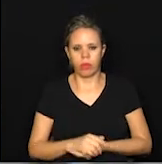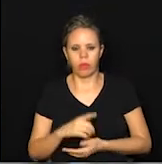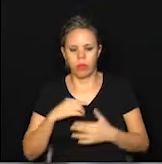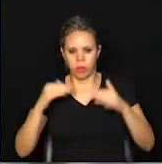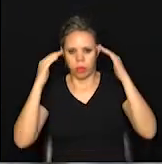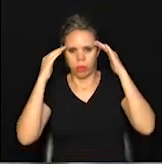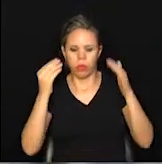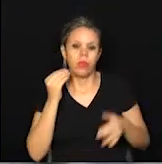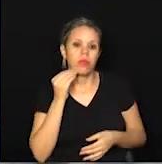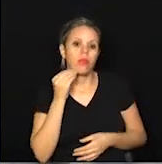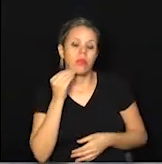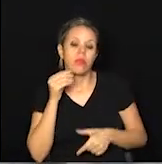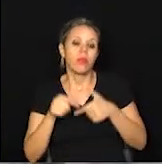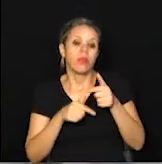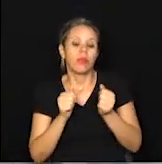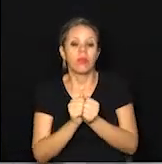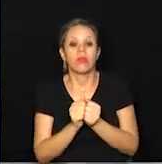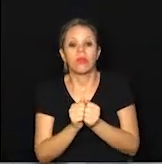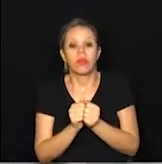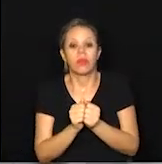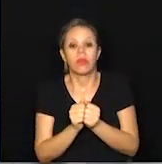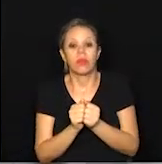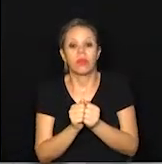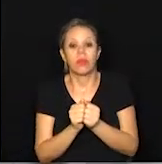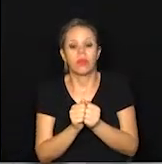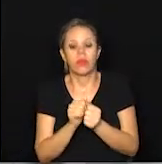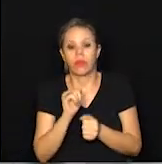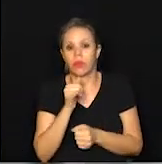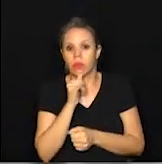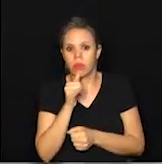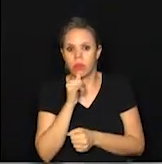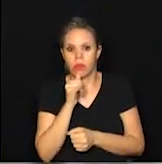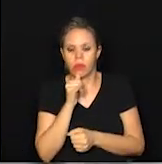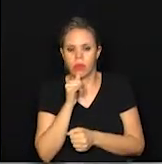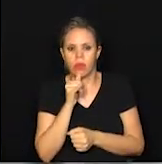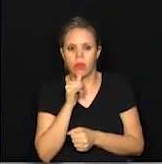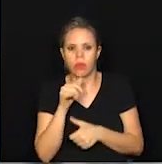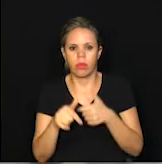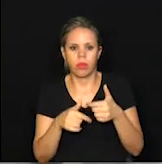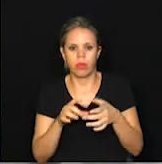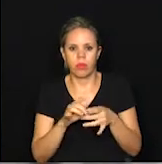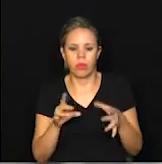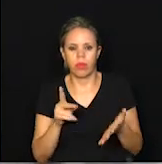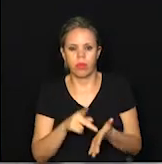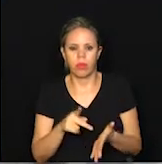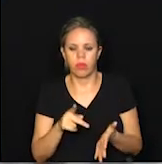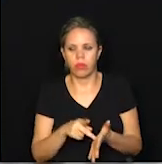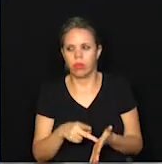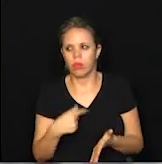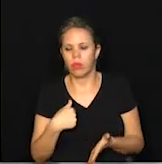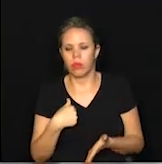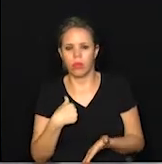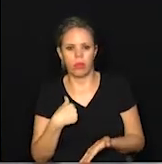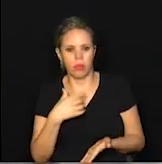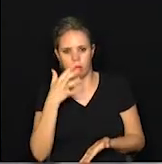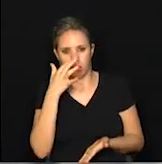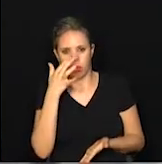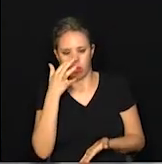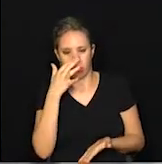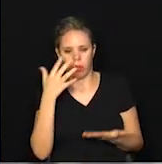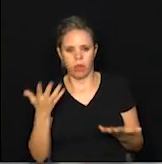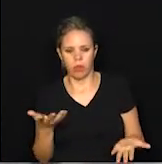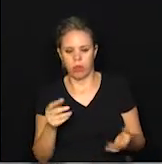e a oportunidade de trabalhar com o Fernando, sei do seu dinamismo, Fernando. Eu sou fã do seu dinamismo, a sua